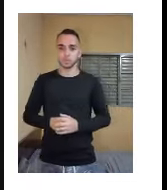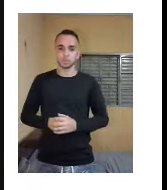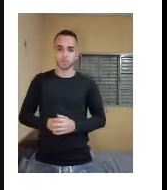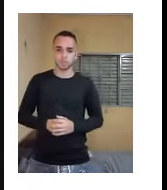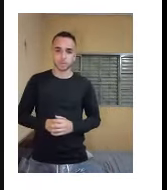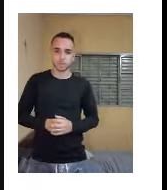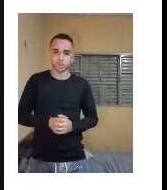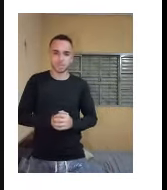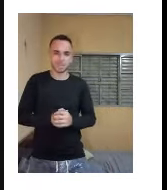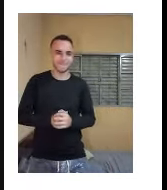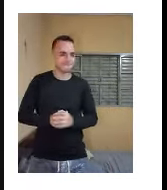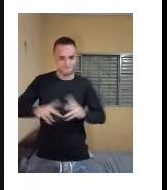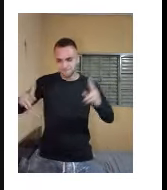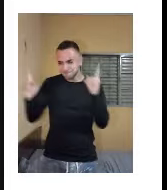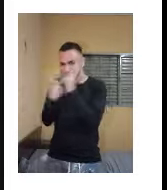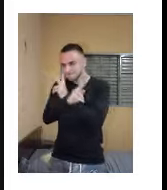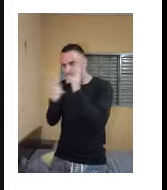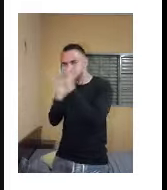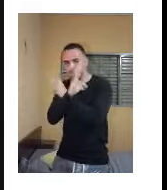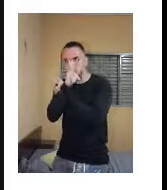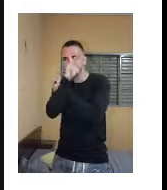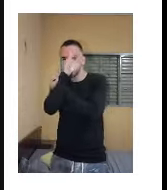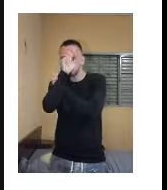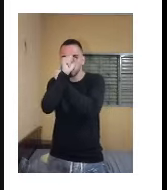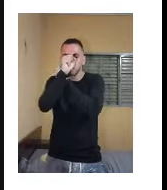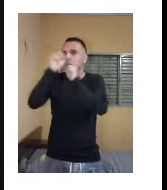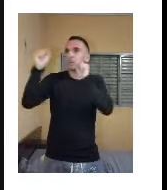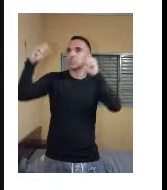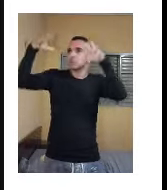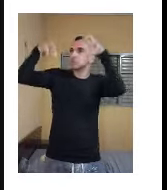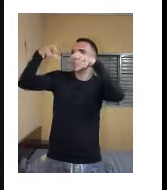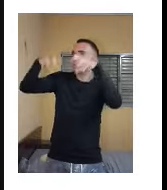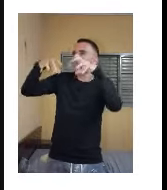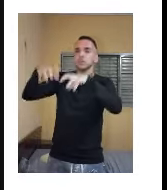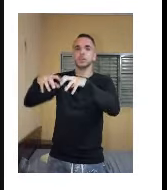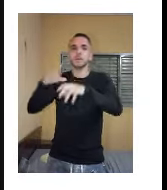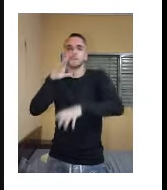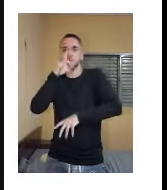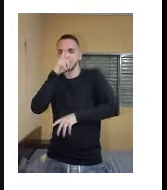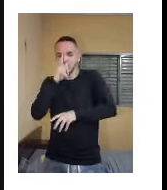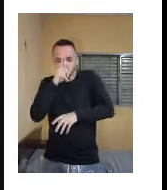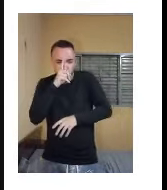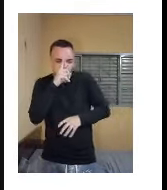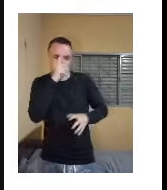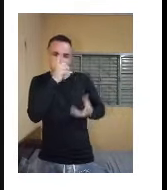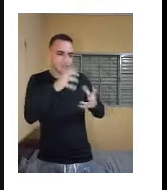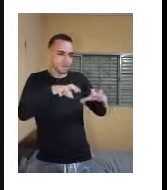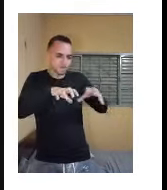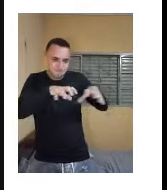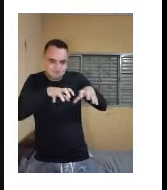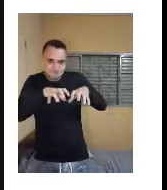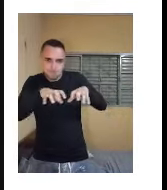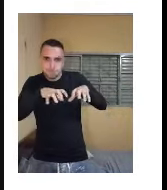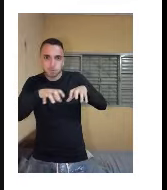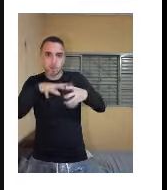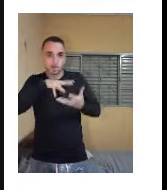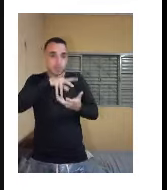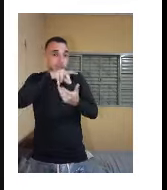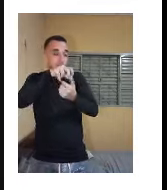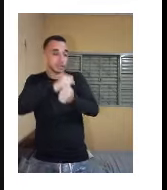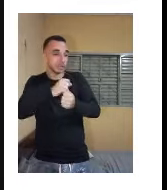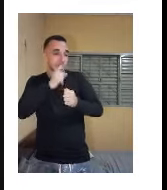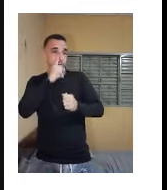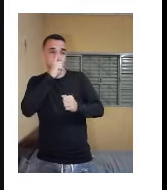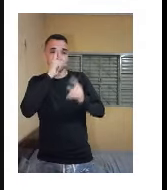tempestades, que, com o passar dos anos, tem se tornado cada vez maior o número desses eventos. Então, não é só